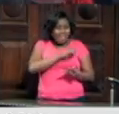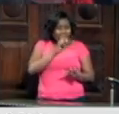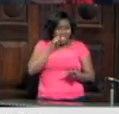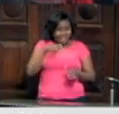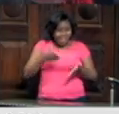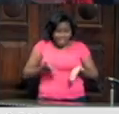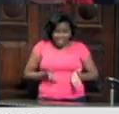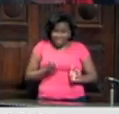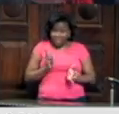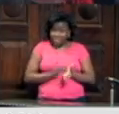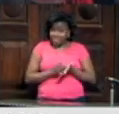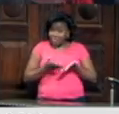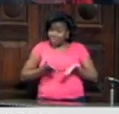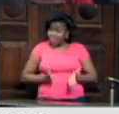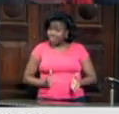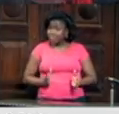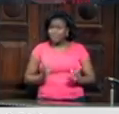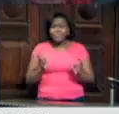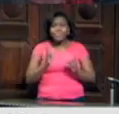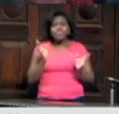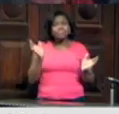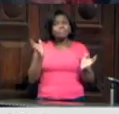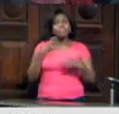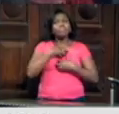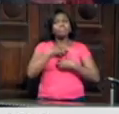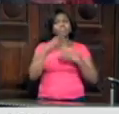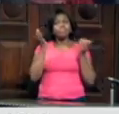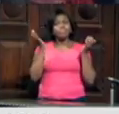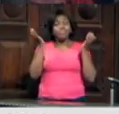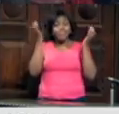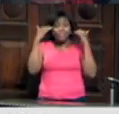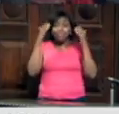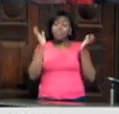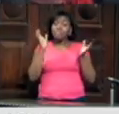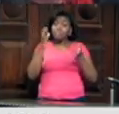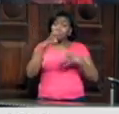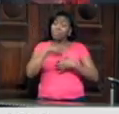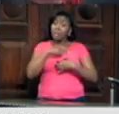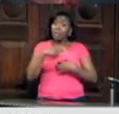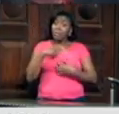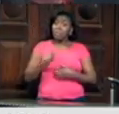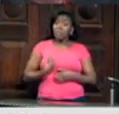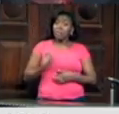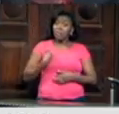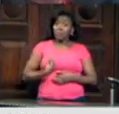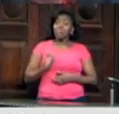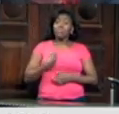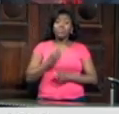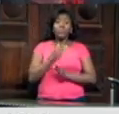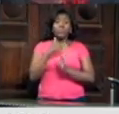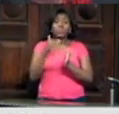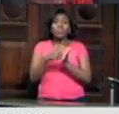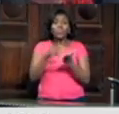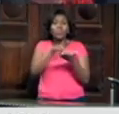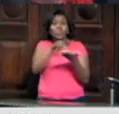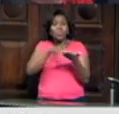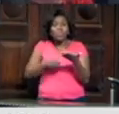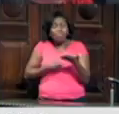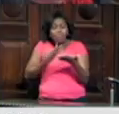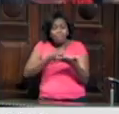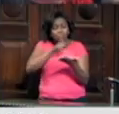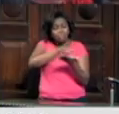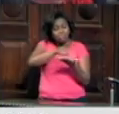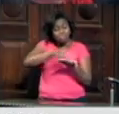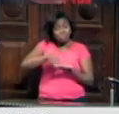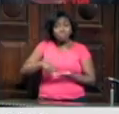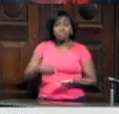nascido na cidade do Rio de Janeiro, é um estado de espírito. E esse estado de espírito está aqui incorporado em todos os poetas que aqui estão